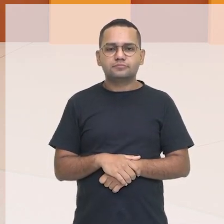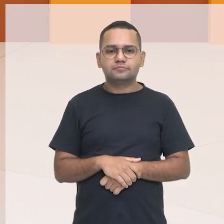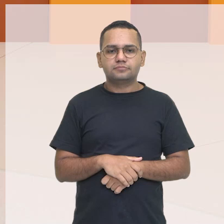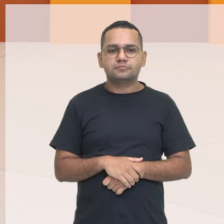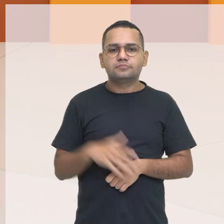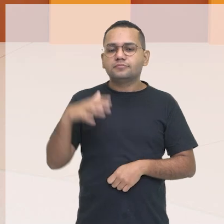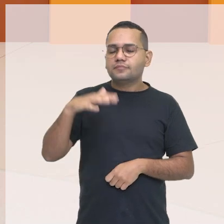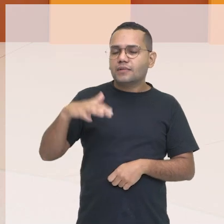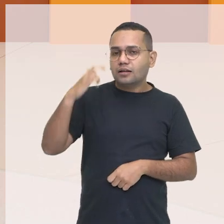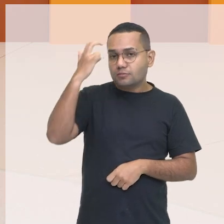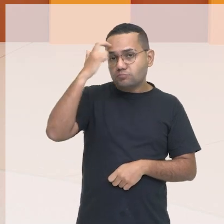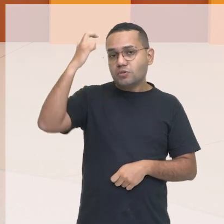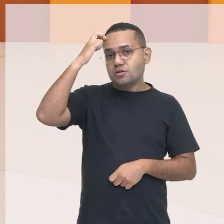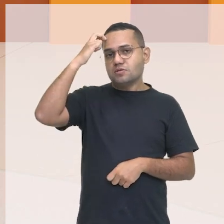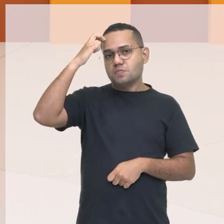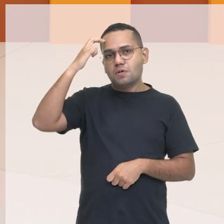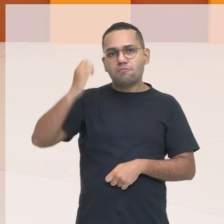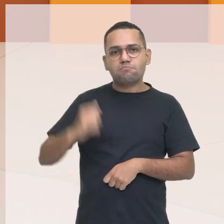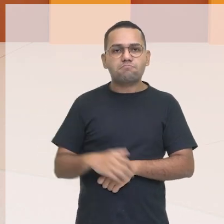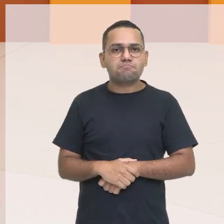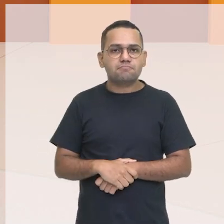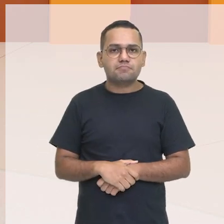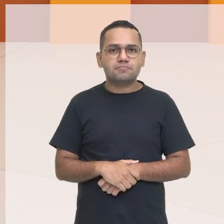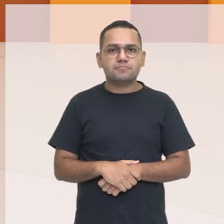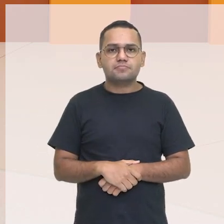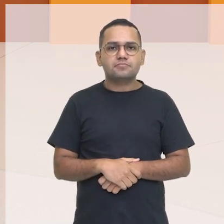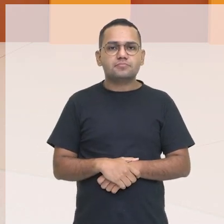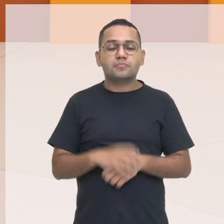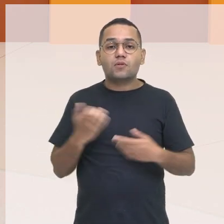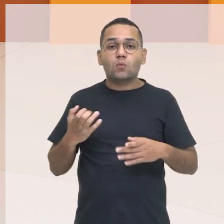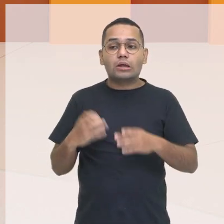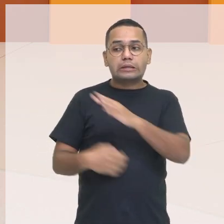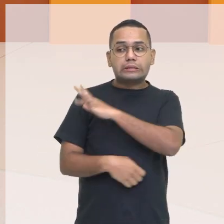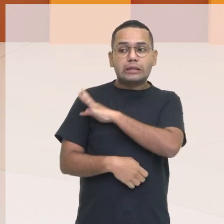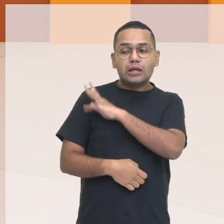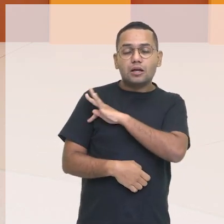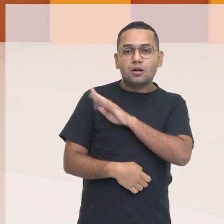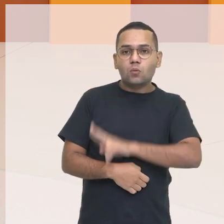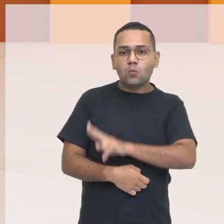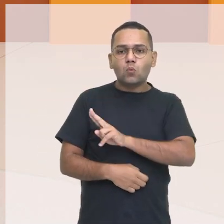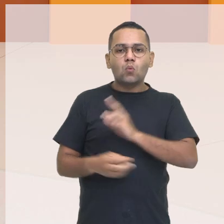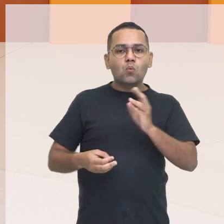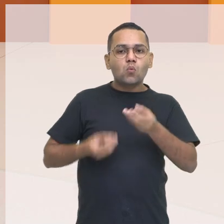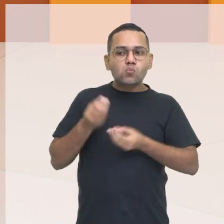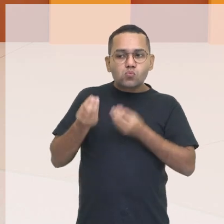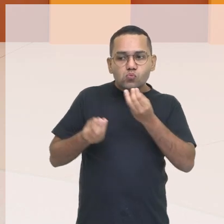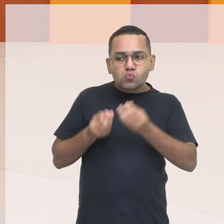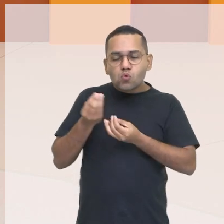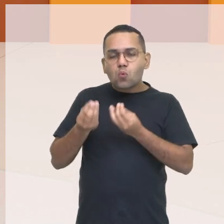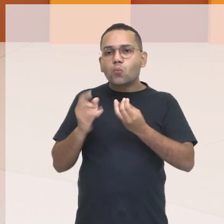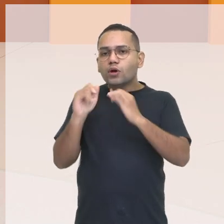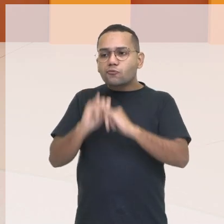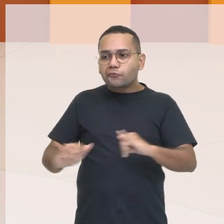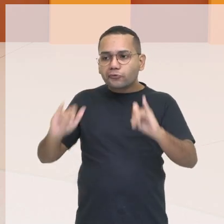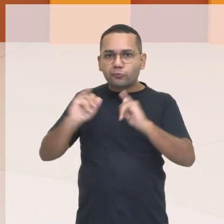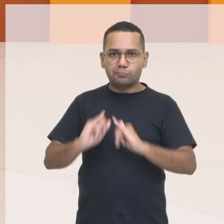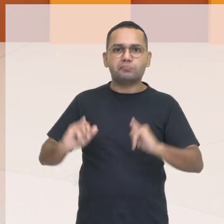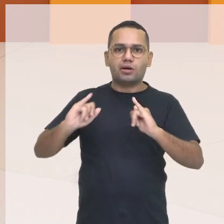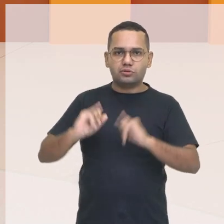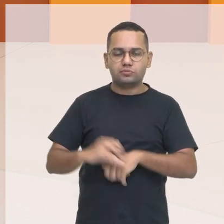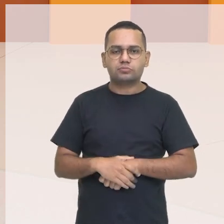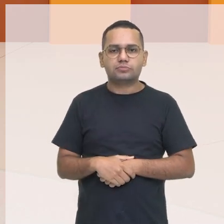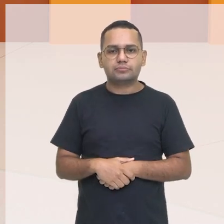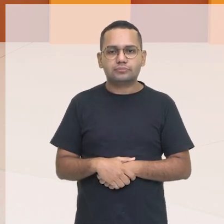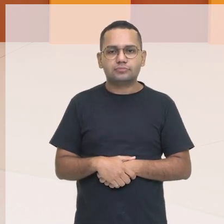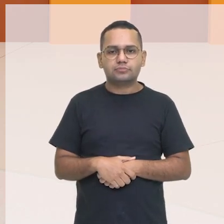domina aquele conhecimento, aquela técnica, como é que isso é socializado. Tudo isso